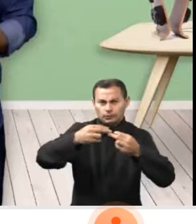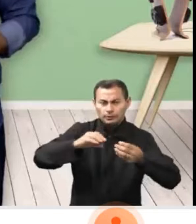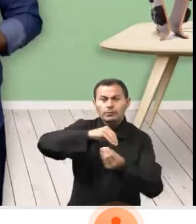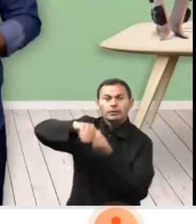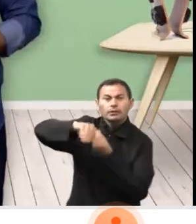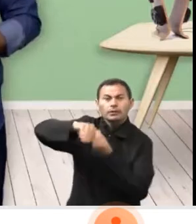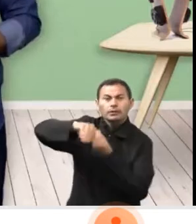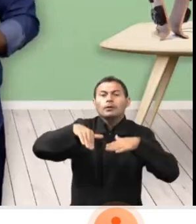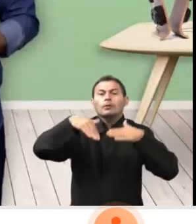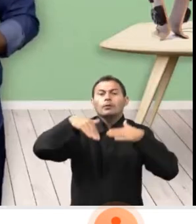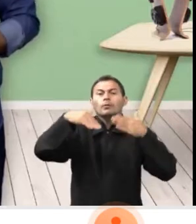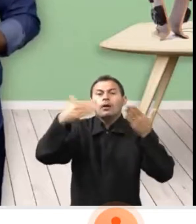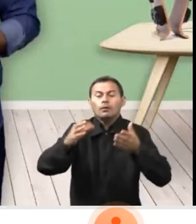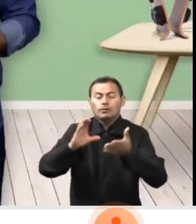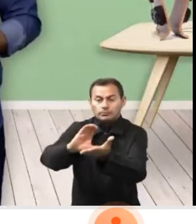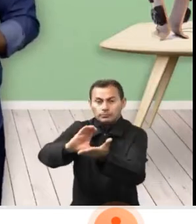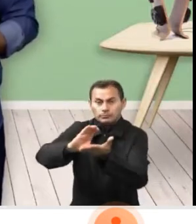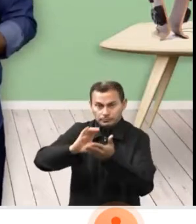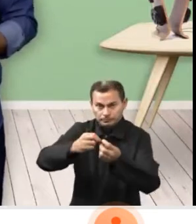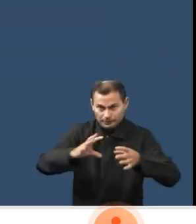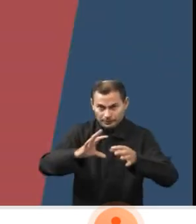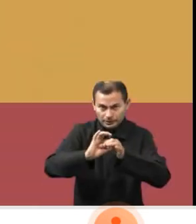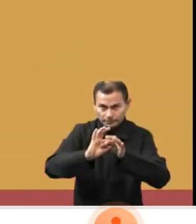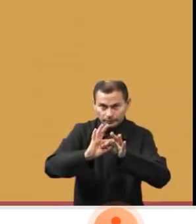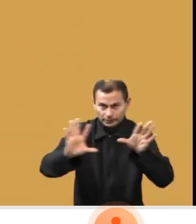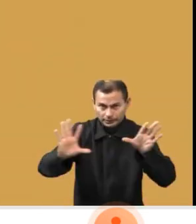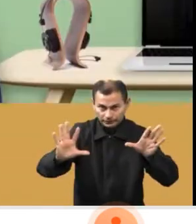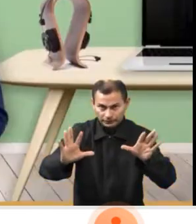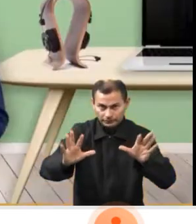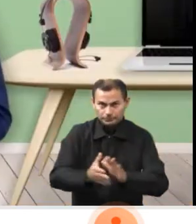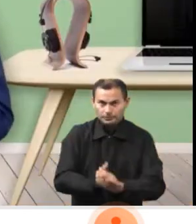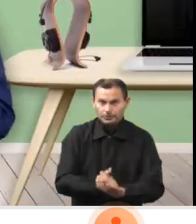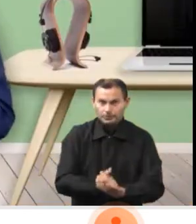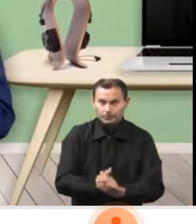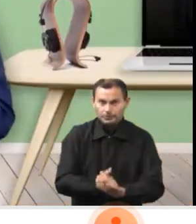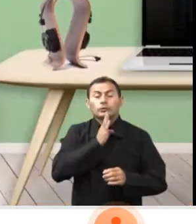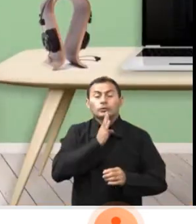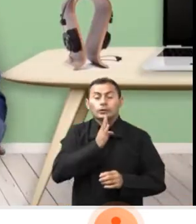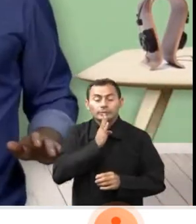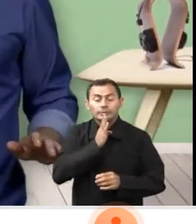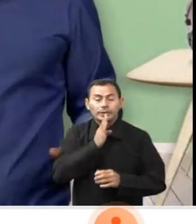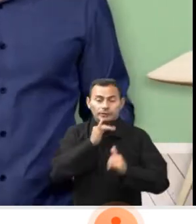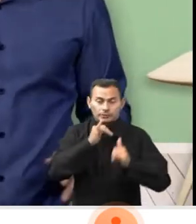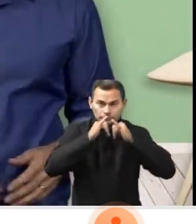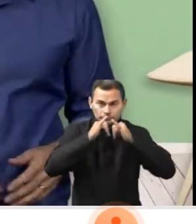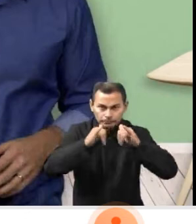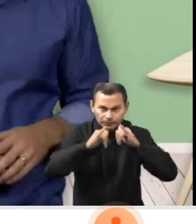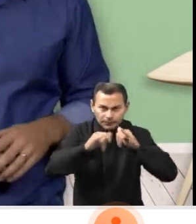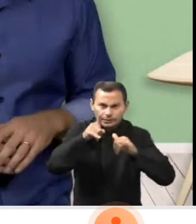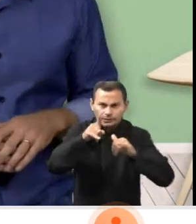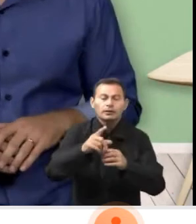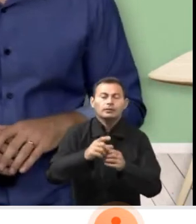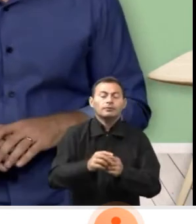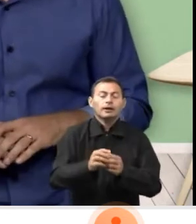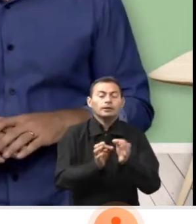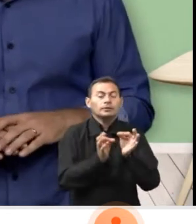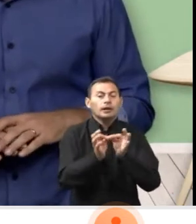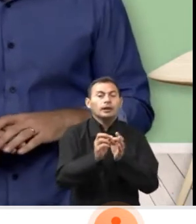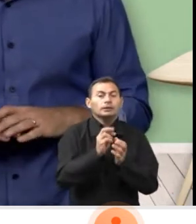quais são os recursos disponíveis. Com essas informações, você vai problematizar o